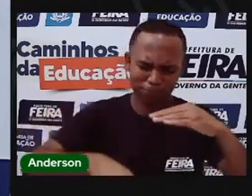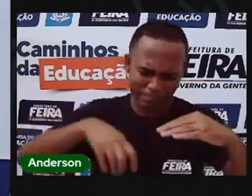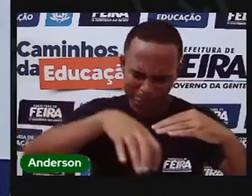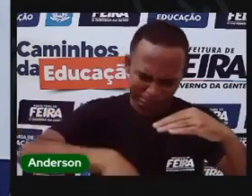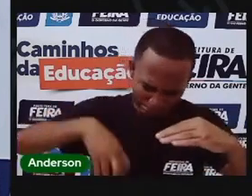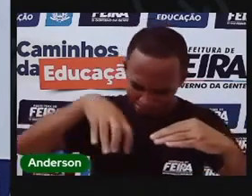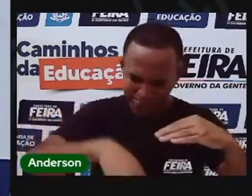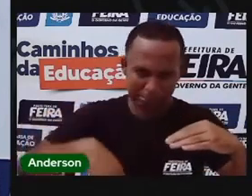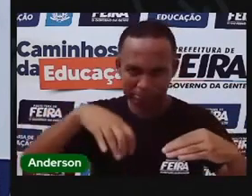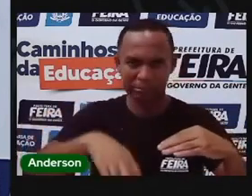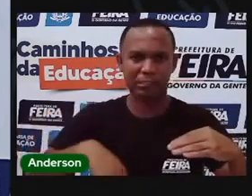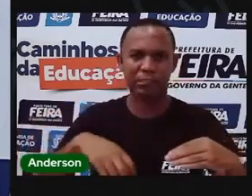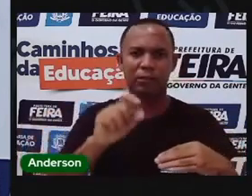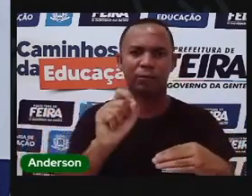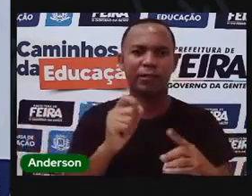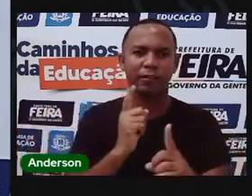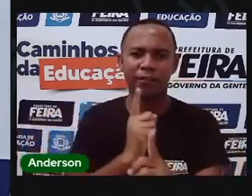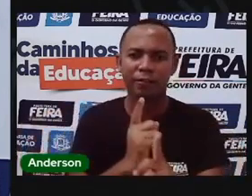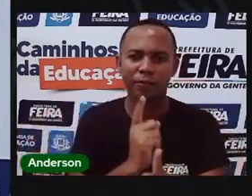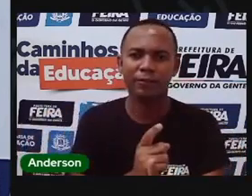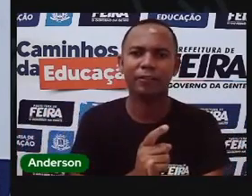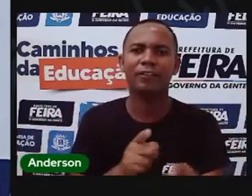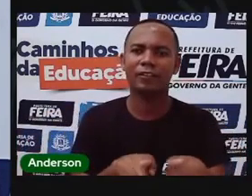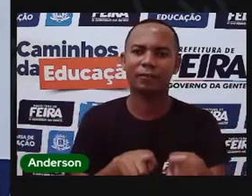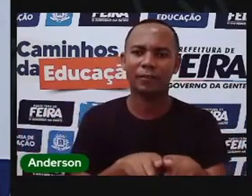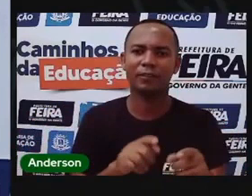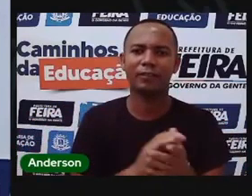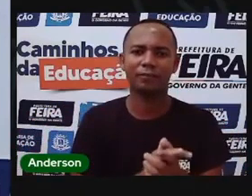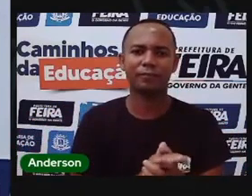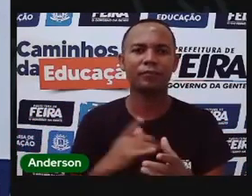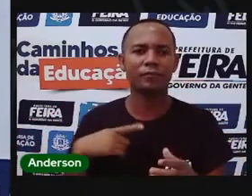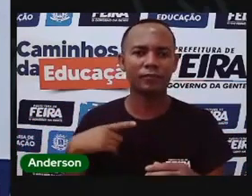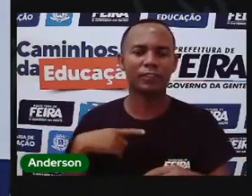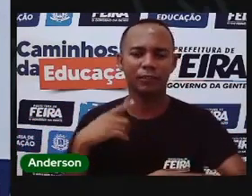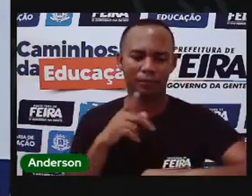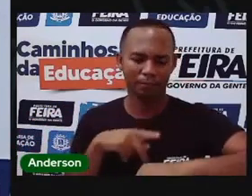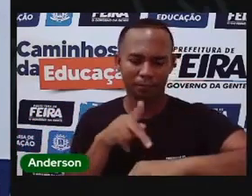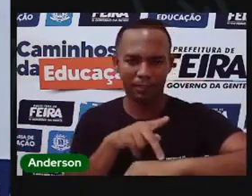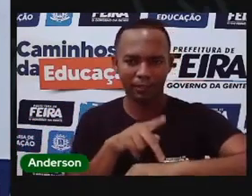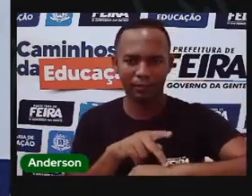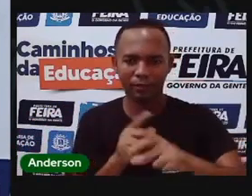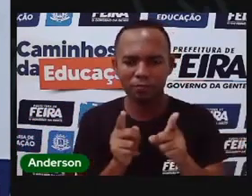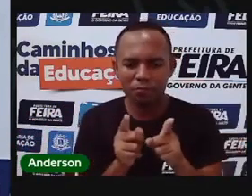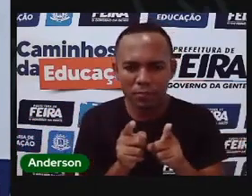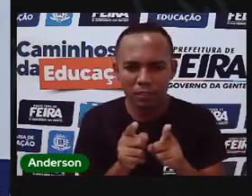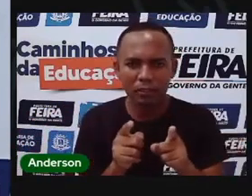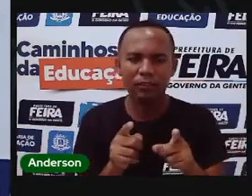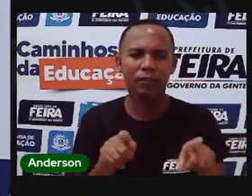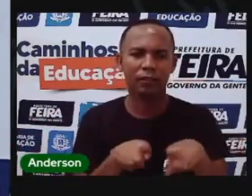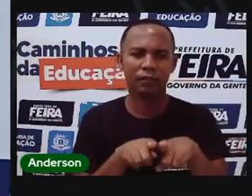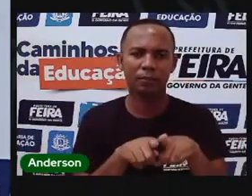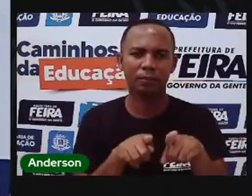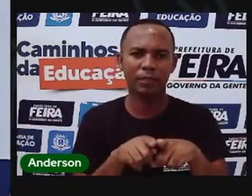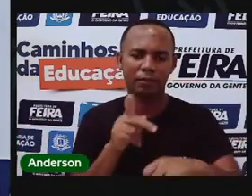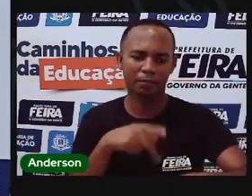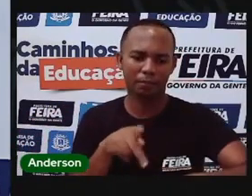uma mãozinha que a gente vai encontrar, não. Logo abaixo, a gente vai encontrar pedras. Aí começam com pedras menores e pedras maiores,